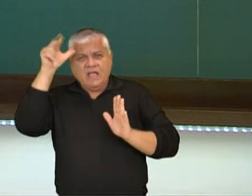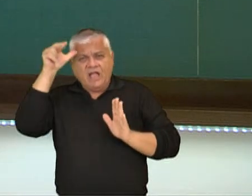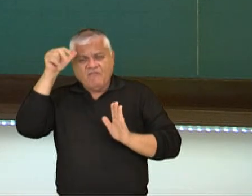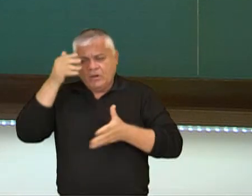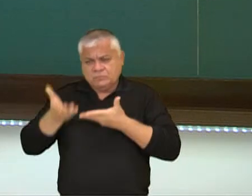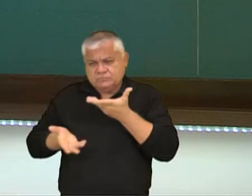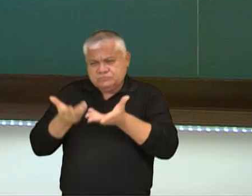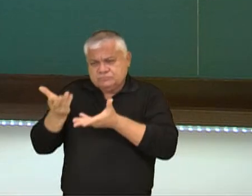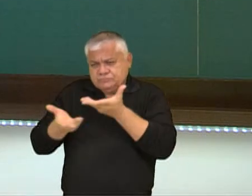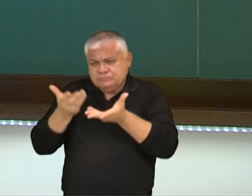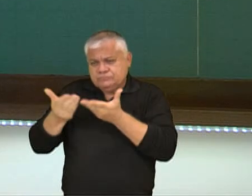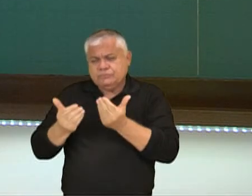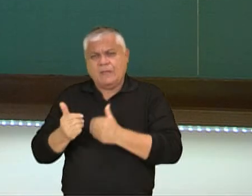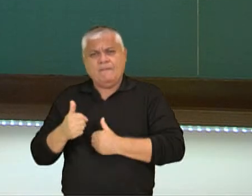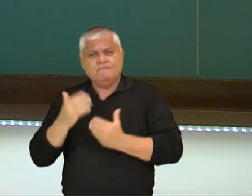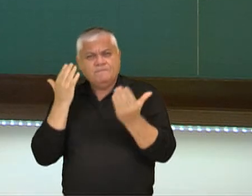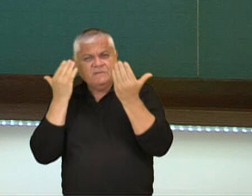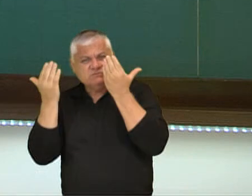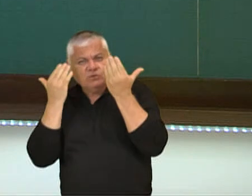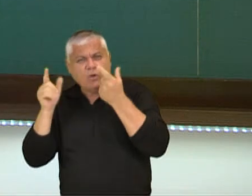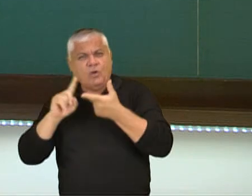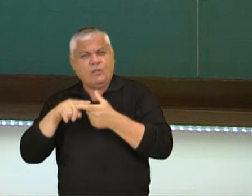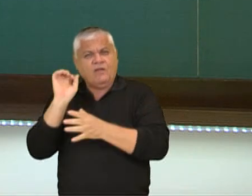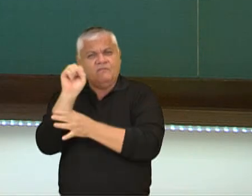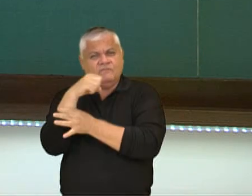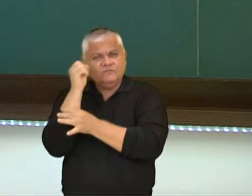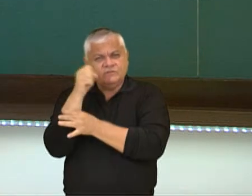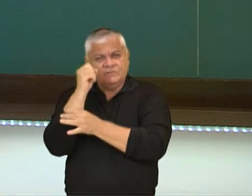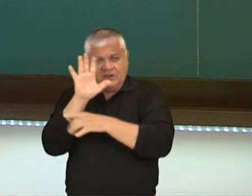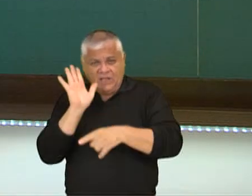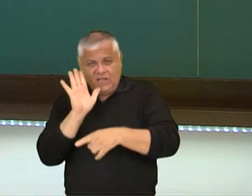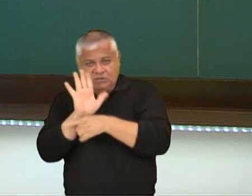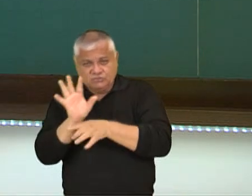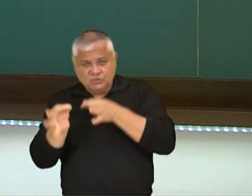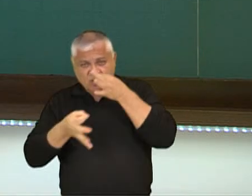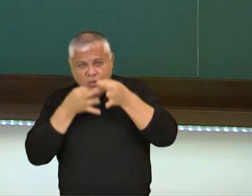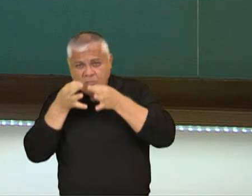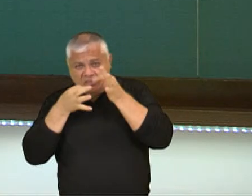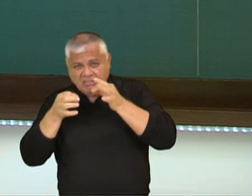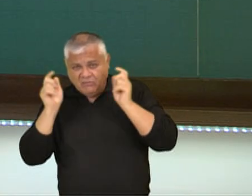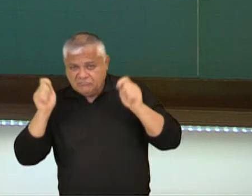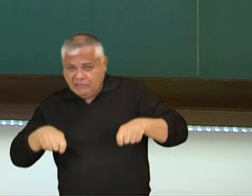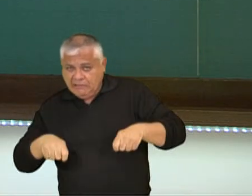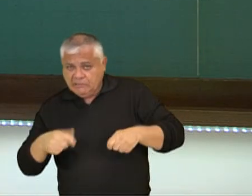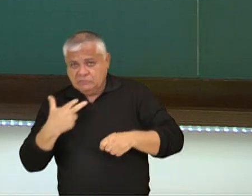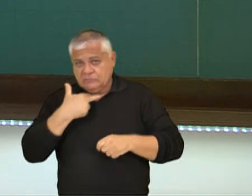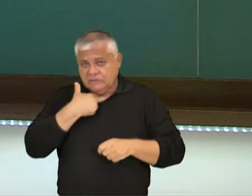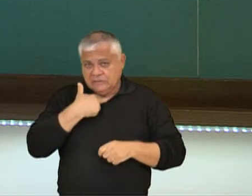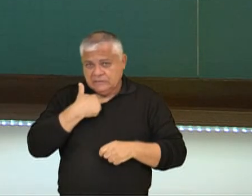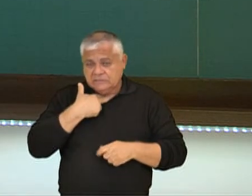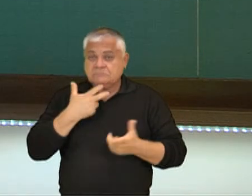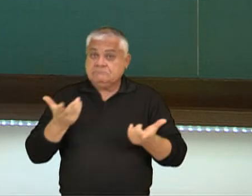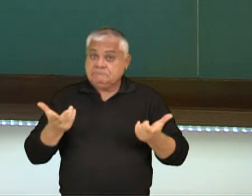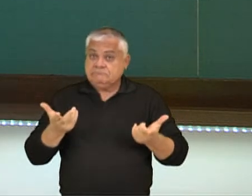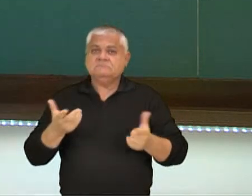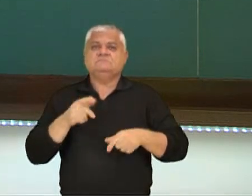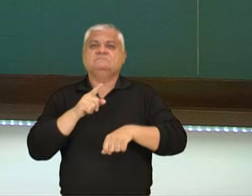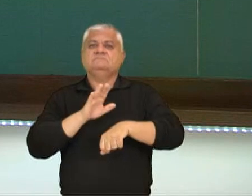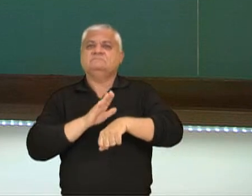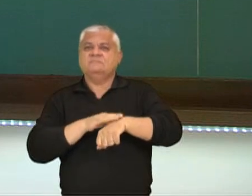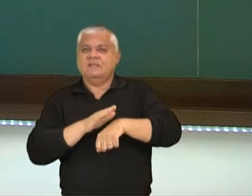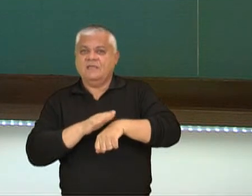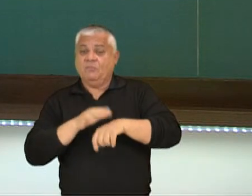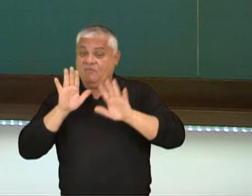as falas das pessoas, ajudam ou não a formar uma opinião sobre esse tema? Fica aí,